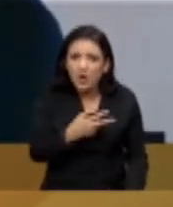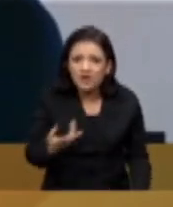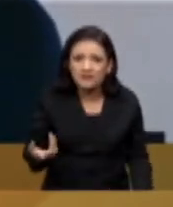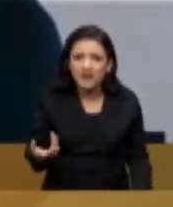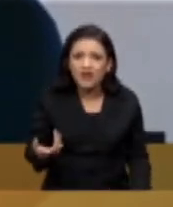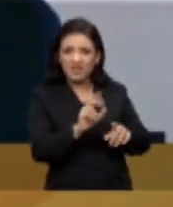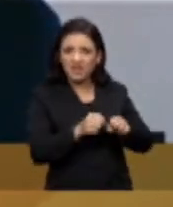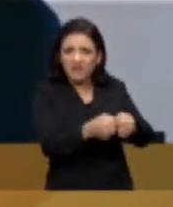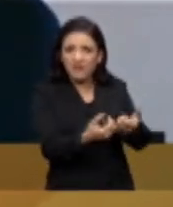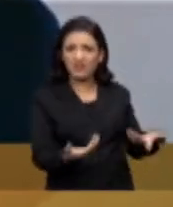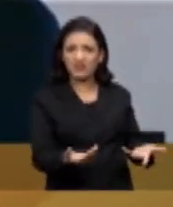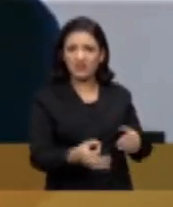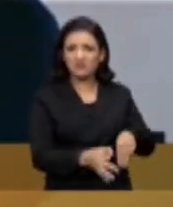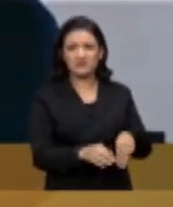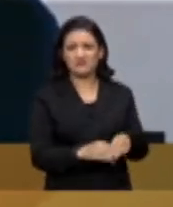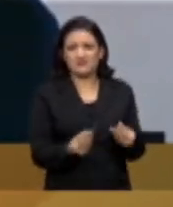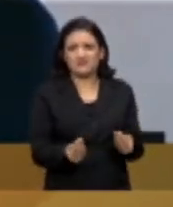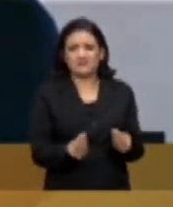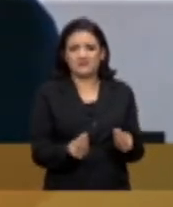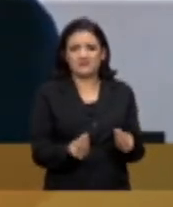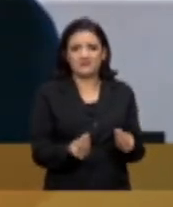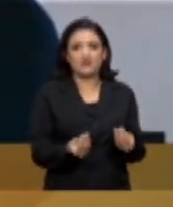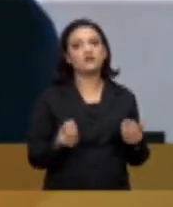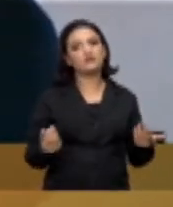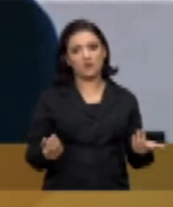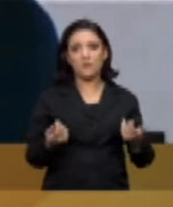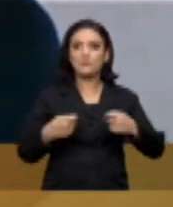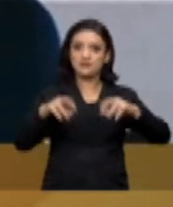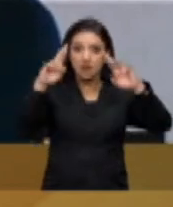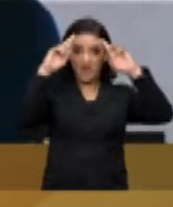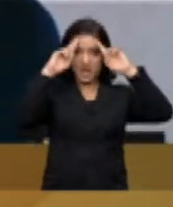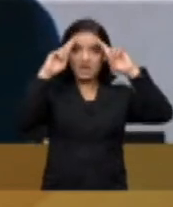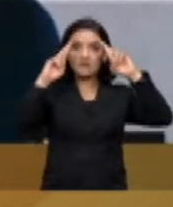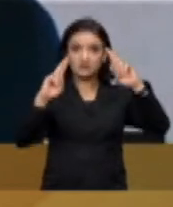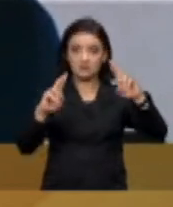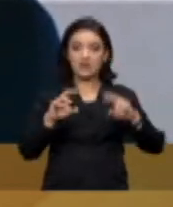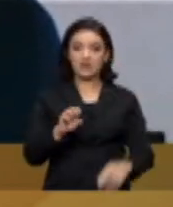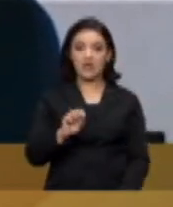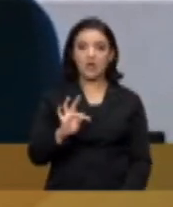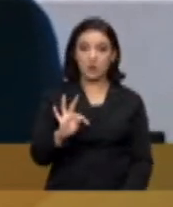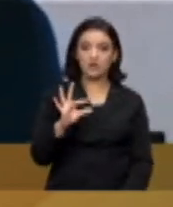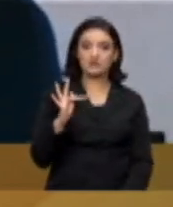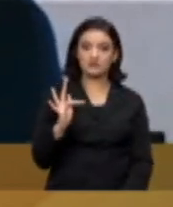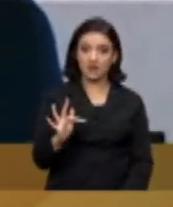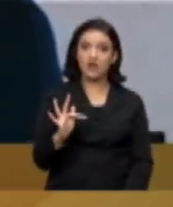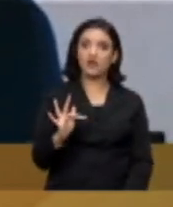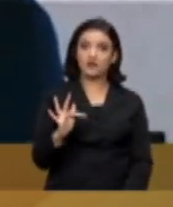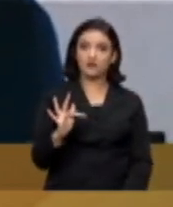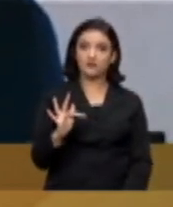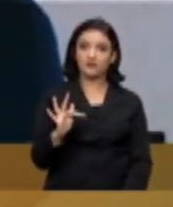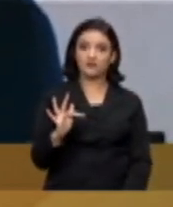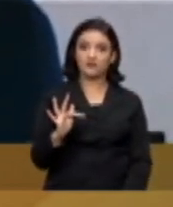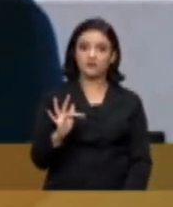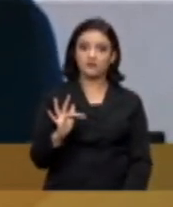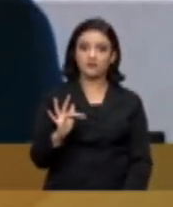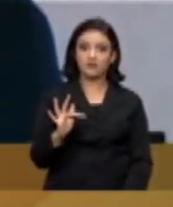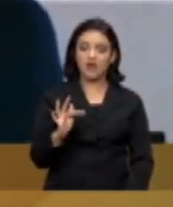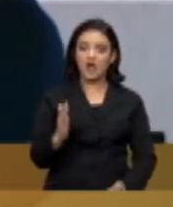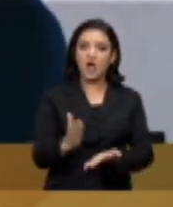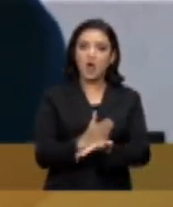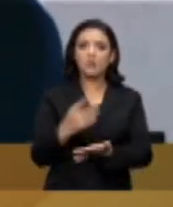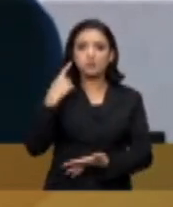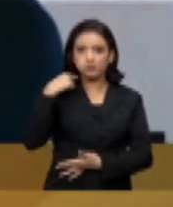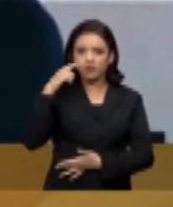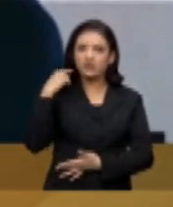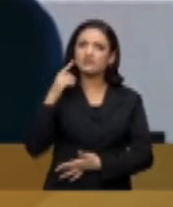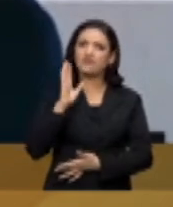de desagravo. Eu acho que o respeito ao tribunal vem faltando em alguns momentos por alguns advogados,